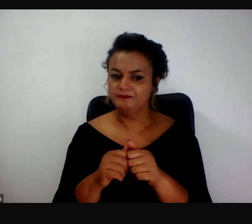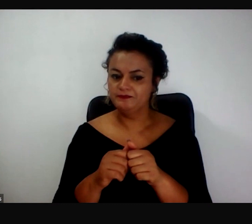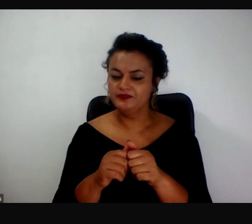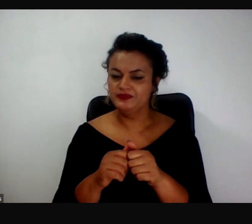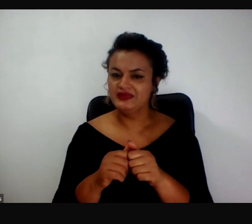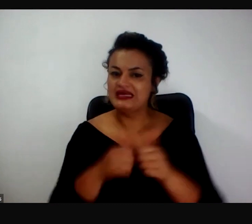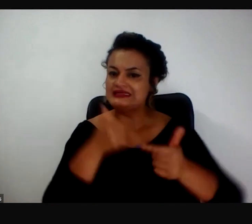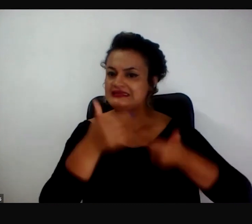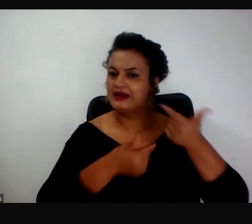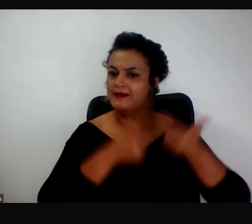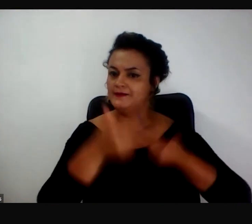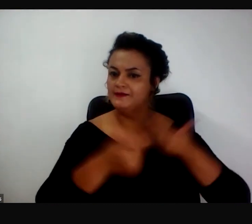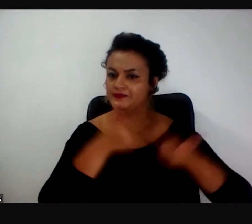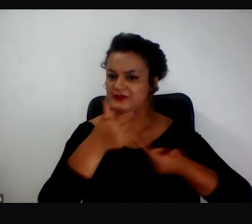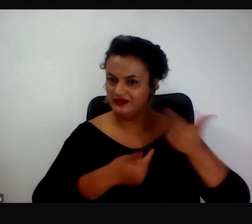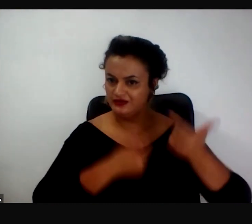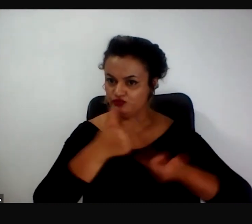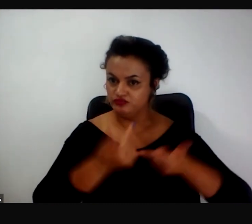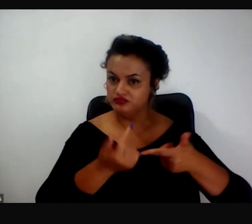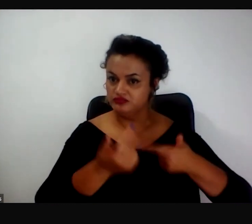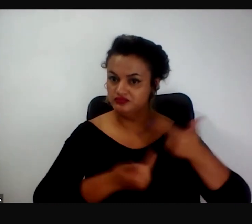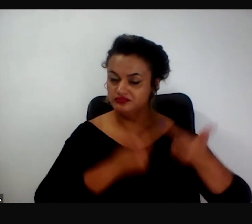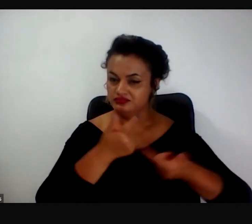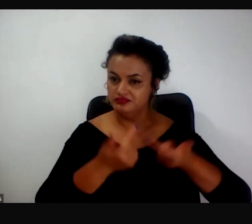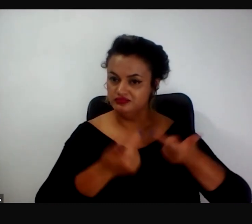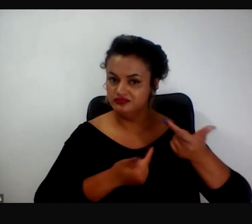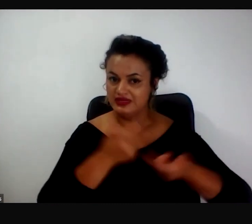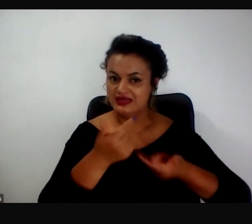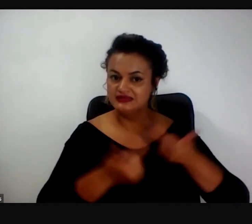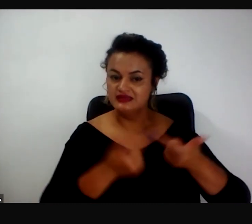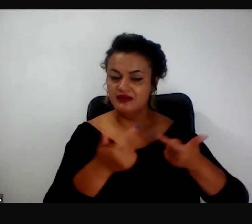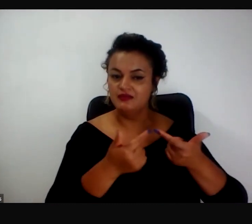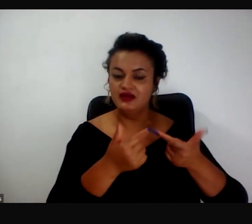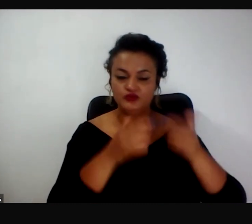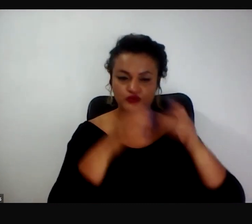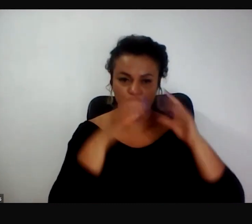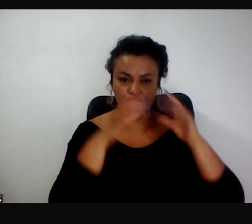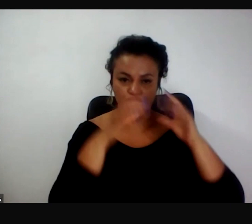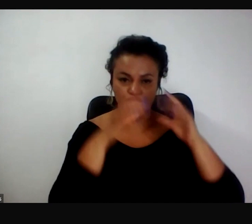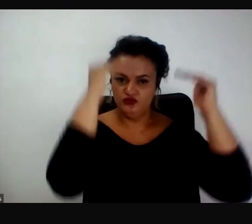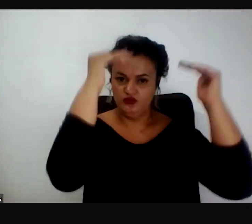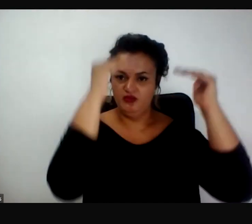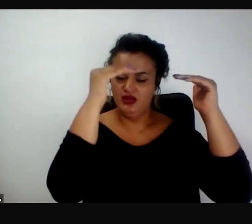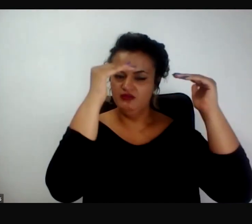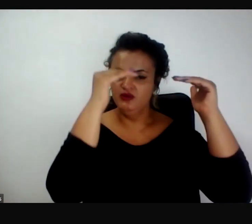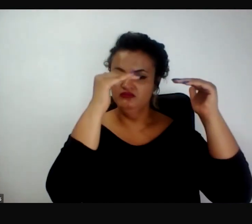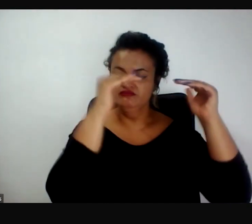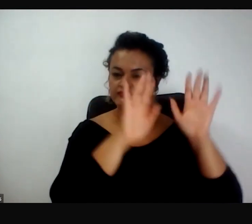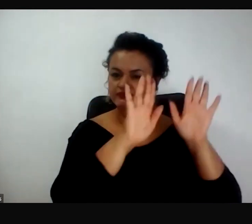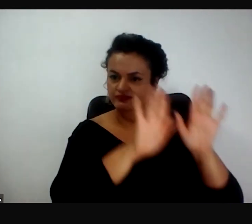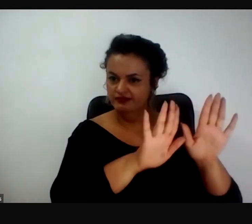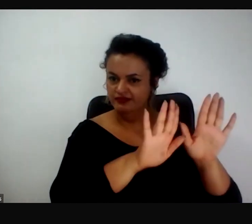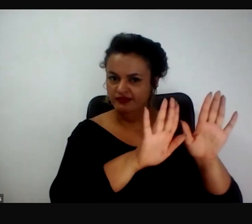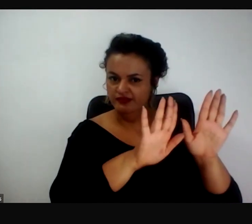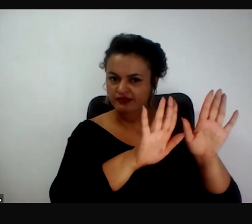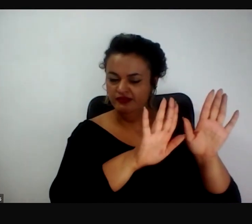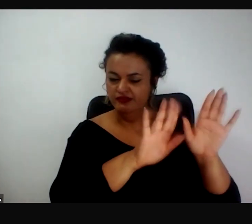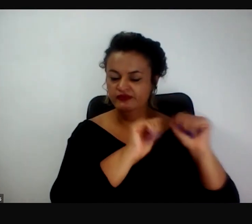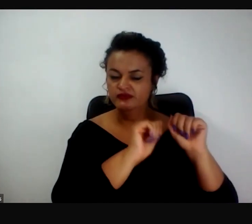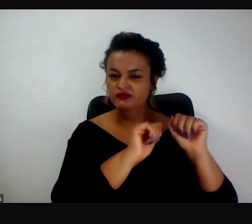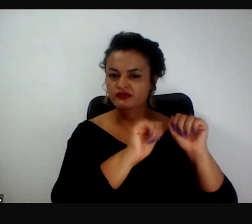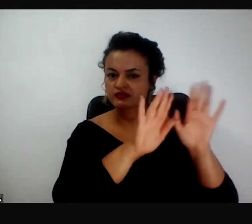labor, esse trabalho do Tribunal Supremo, porque veremos que de Supremo